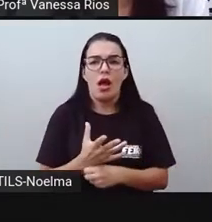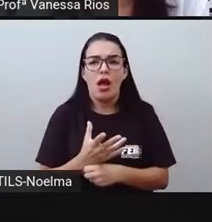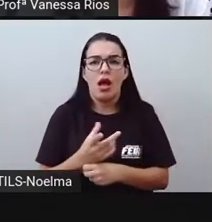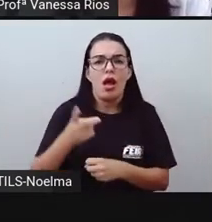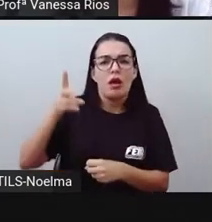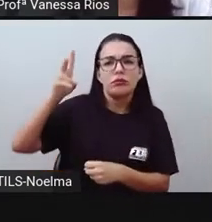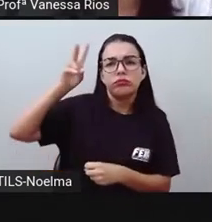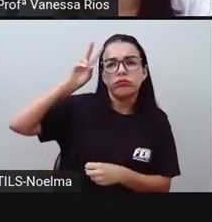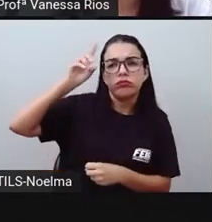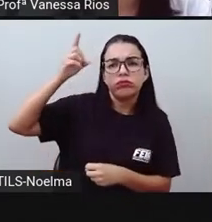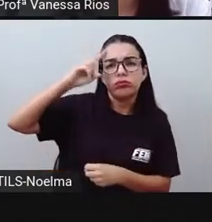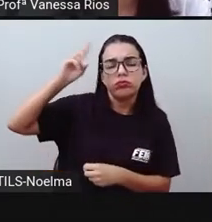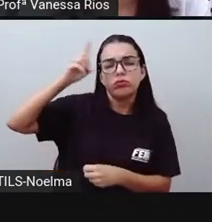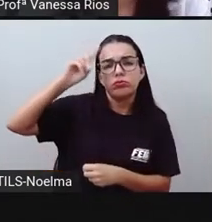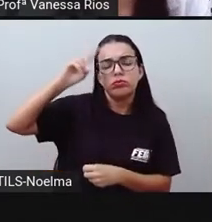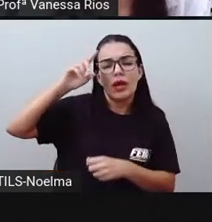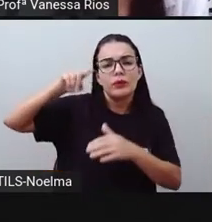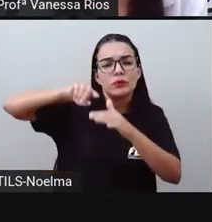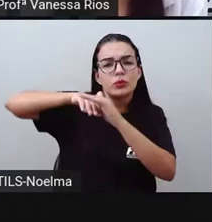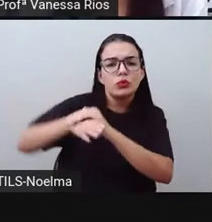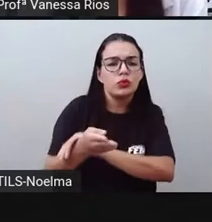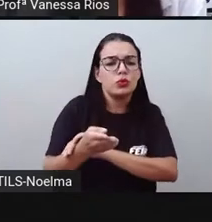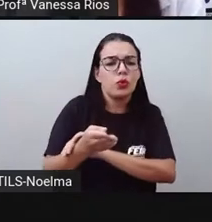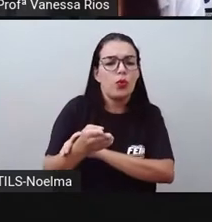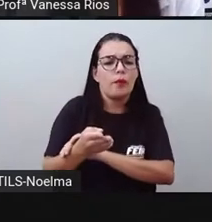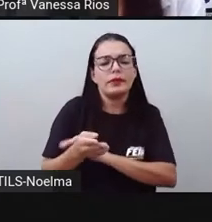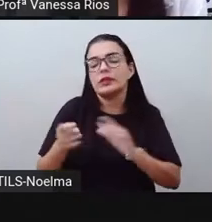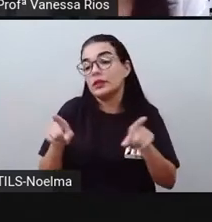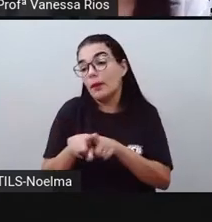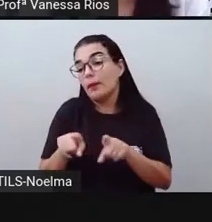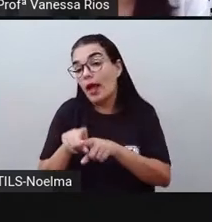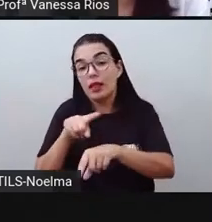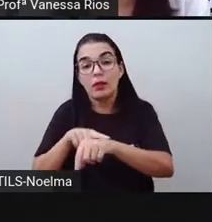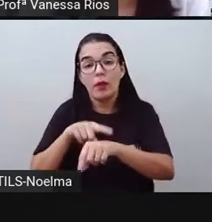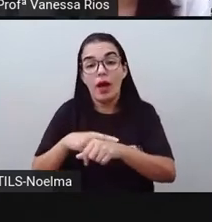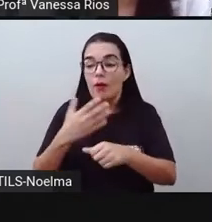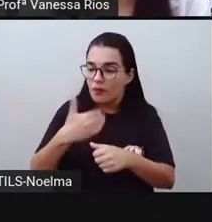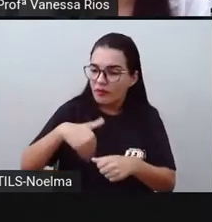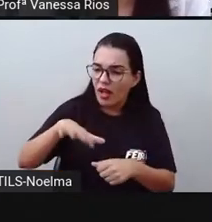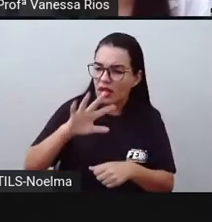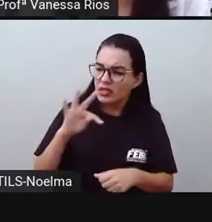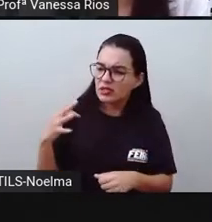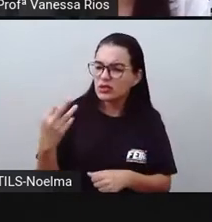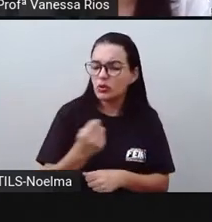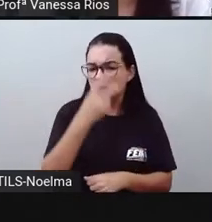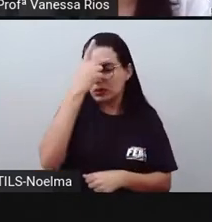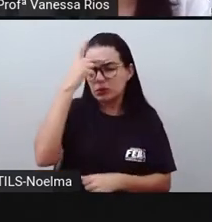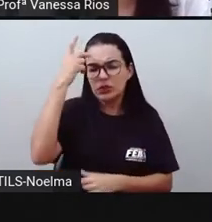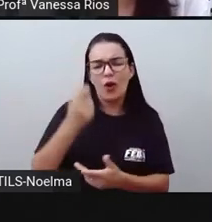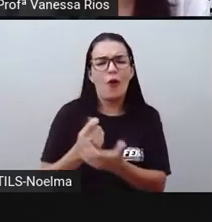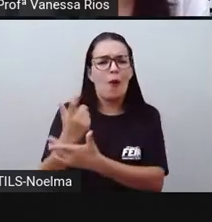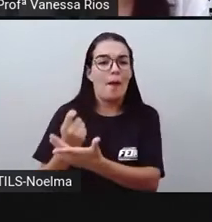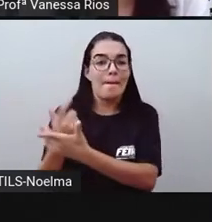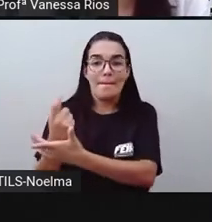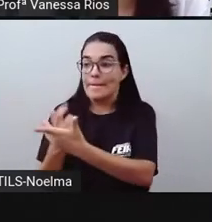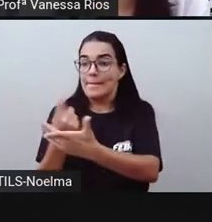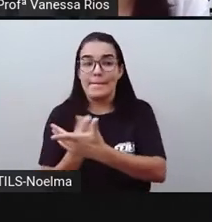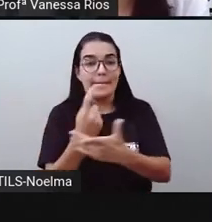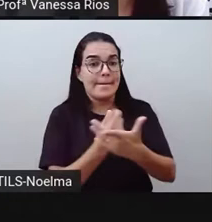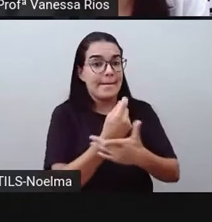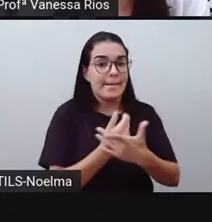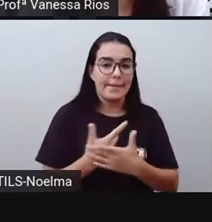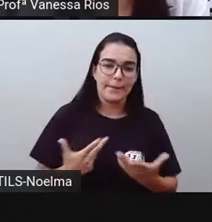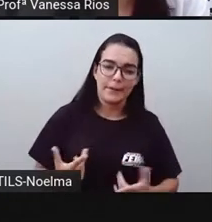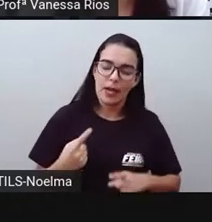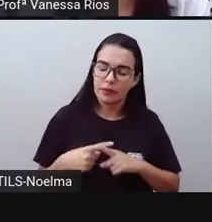os costumes atuais acabam aí levando a nós a termos aí o consumismo como